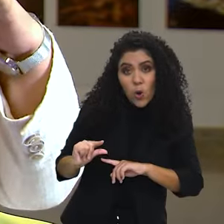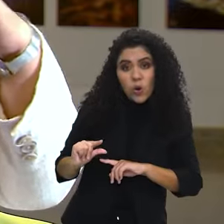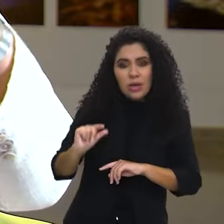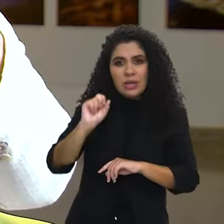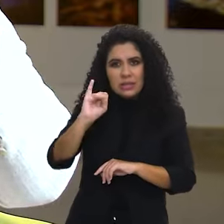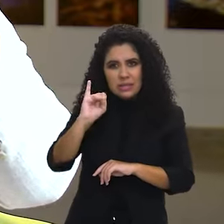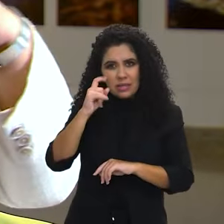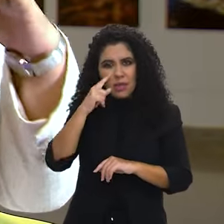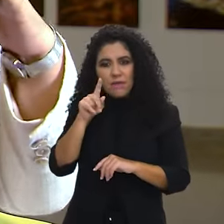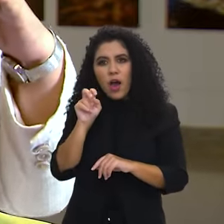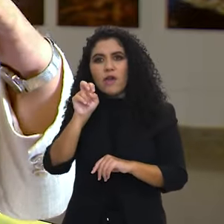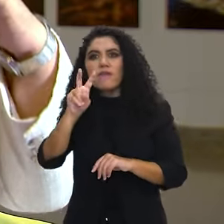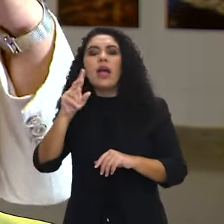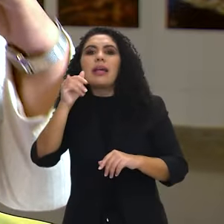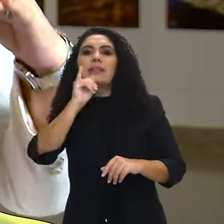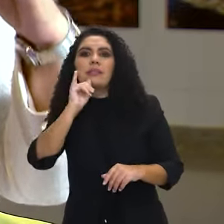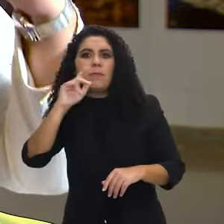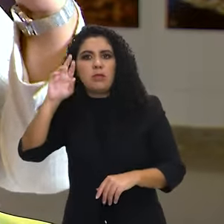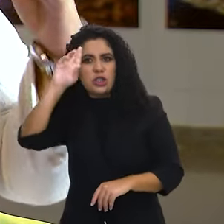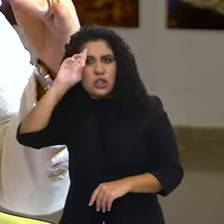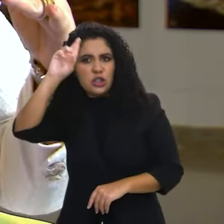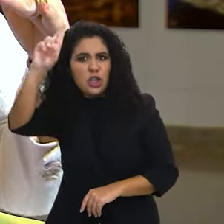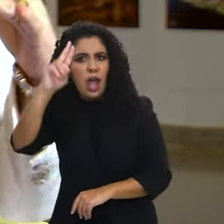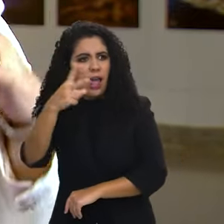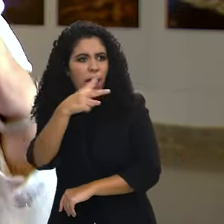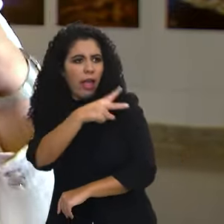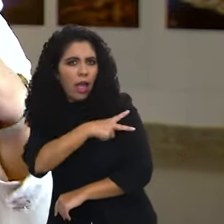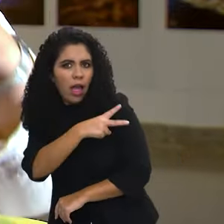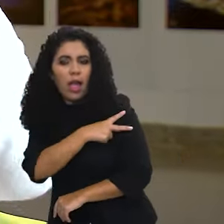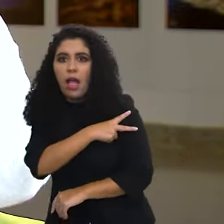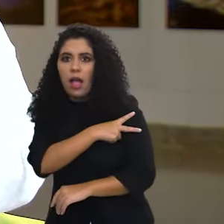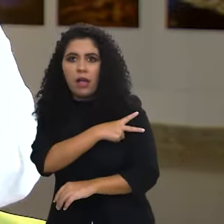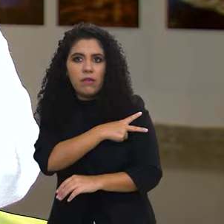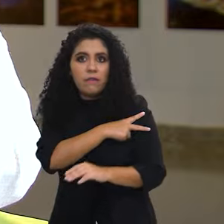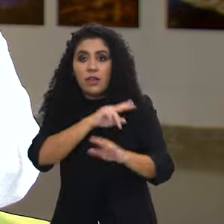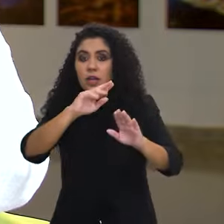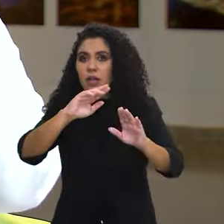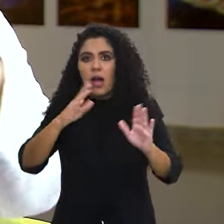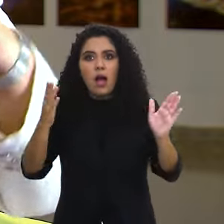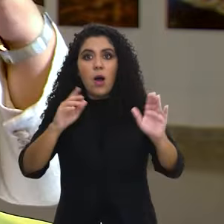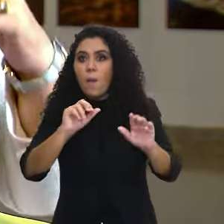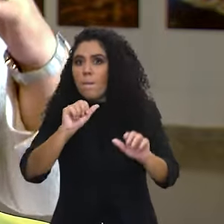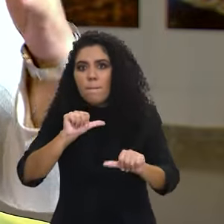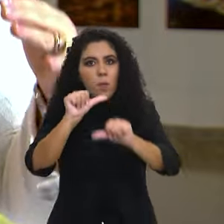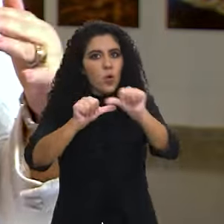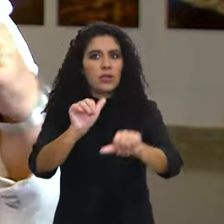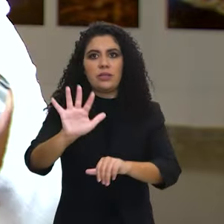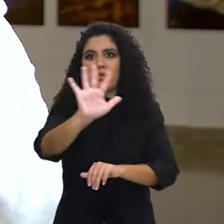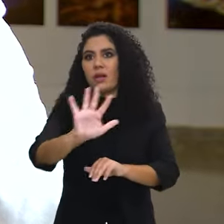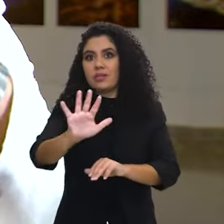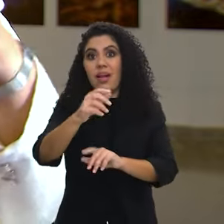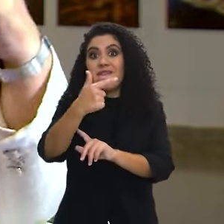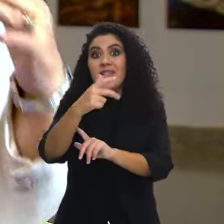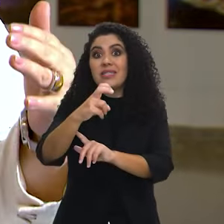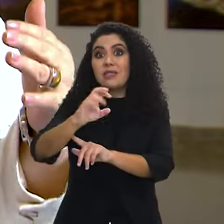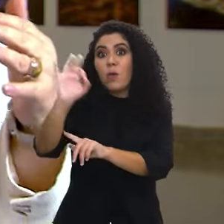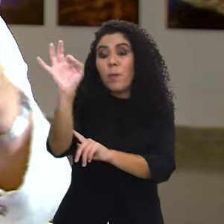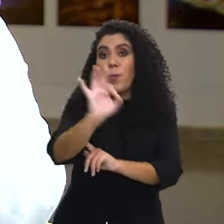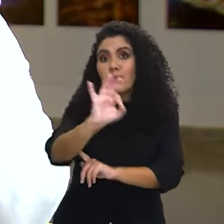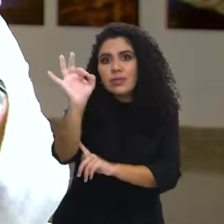vai encontrar as diferenças para gerentes E para chefias isso sobe para 25 Então você vai ter uma